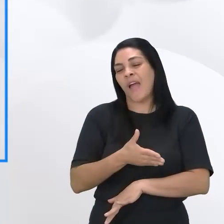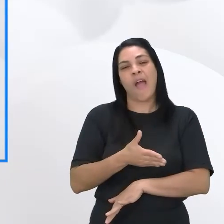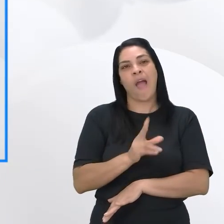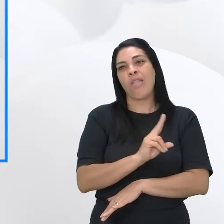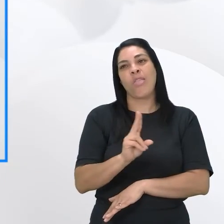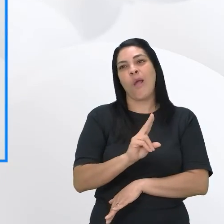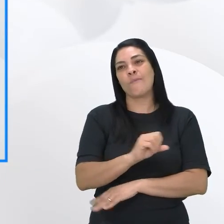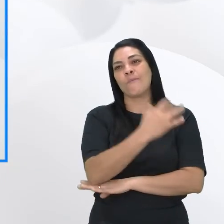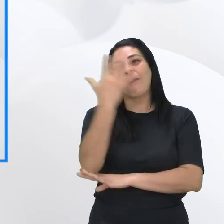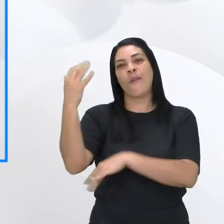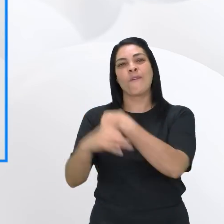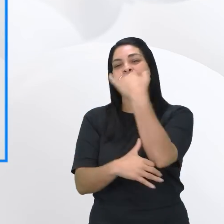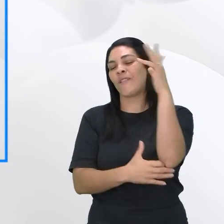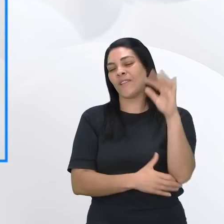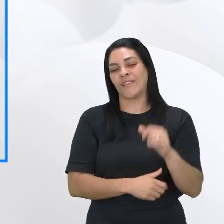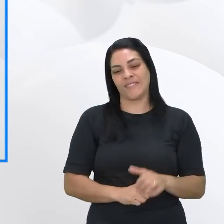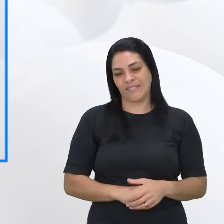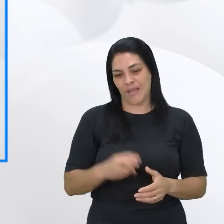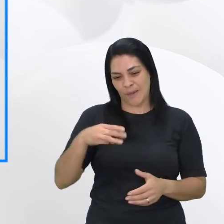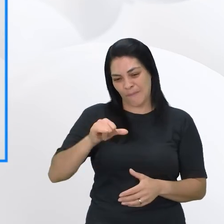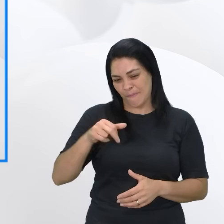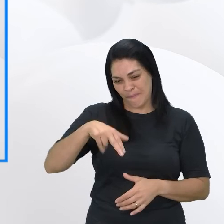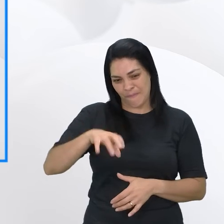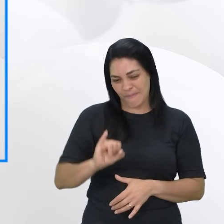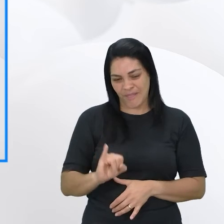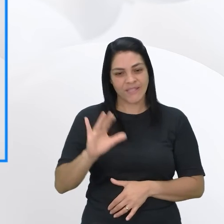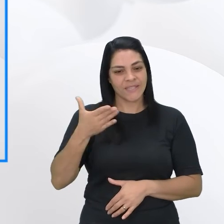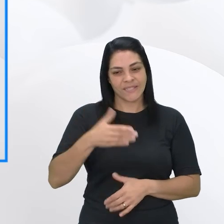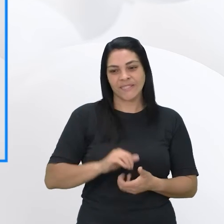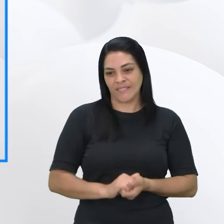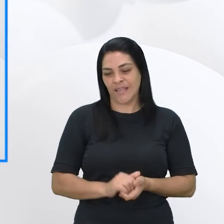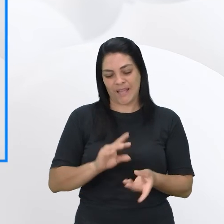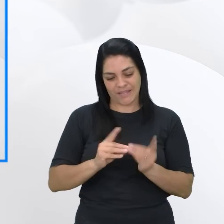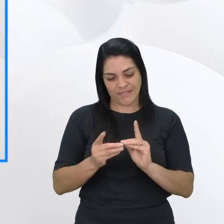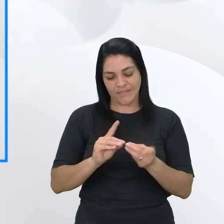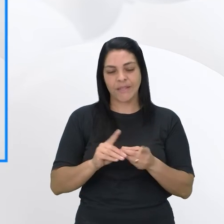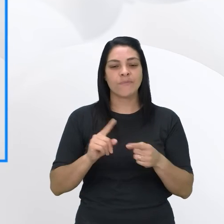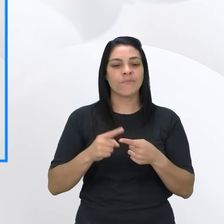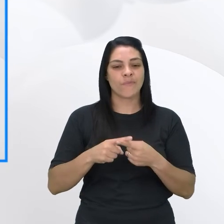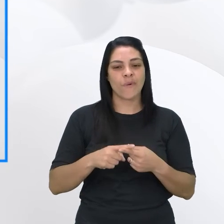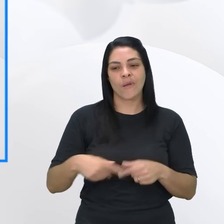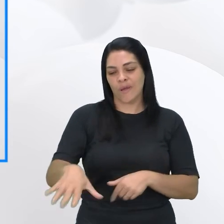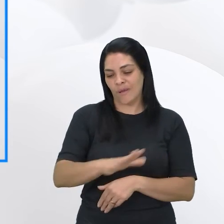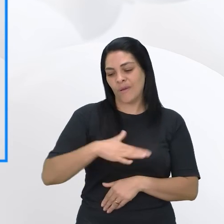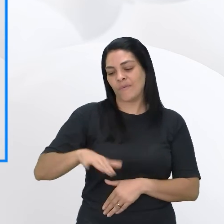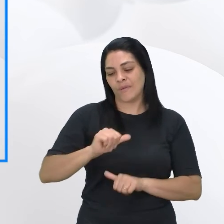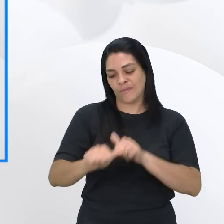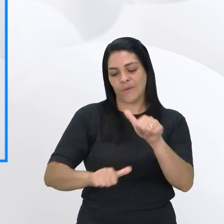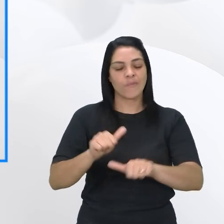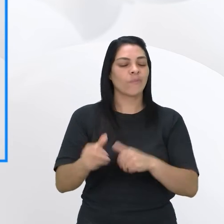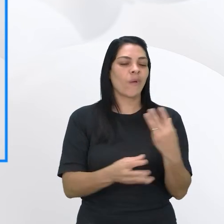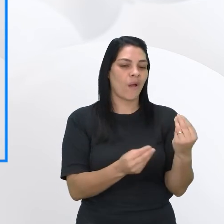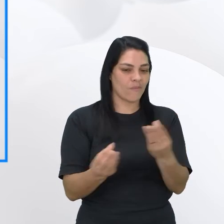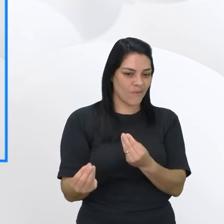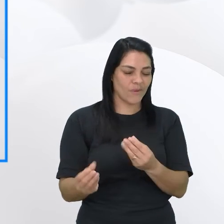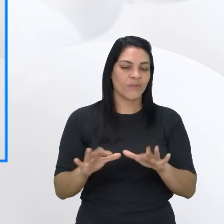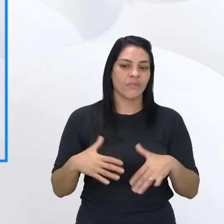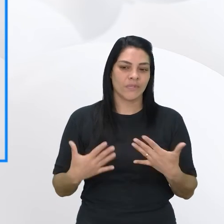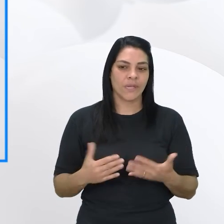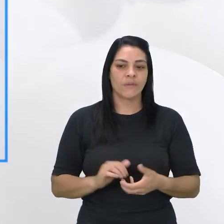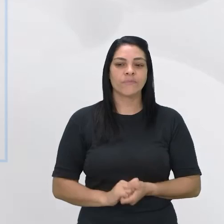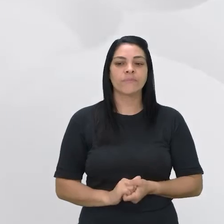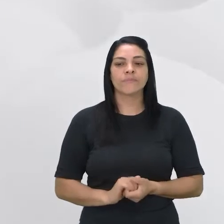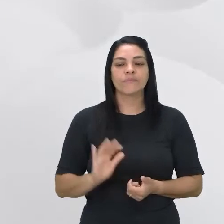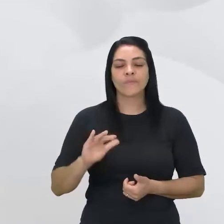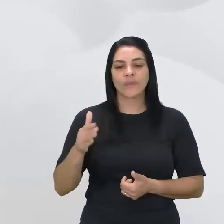de restauração e é dinâmico, né? Então esse ambiente vai se transformar muito ainda, né? E aí,